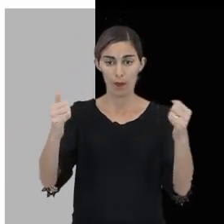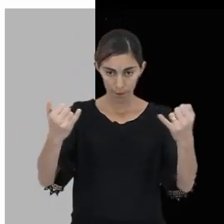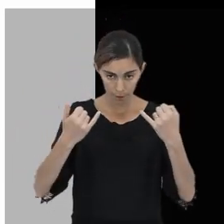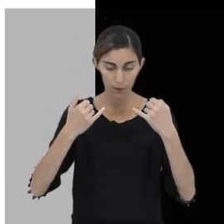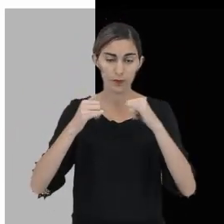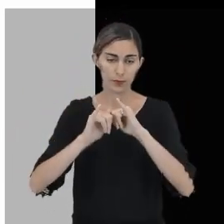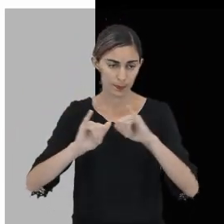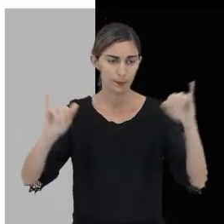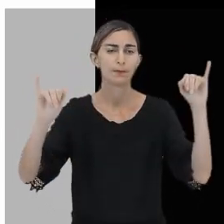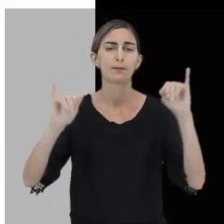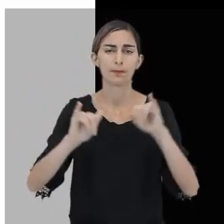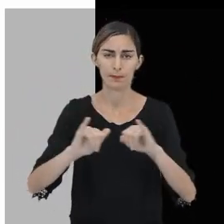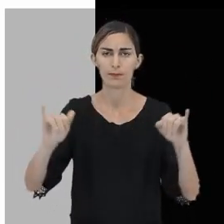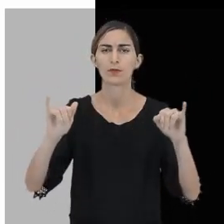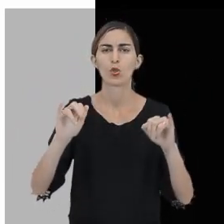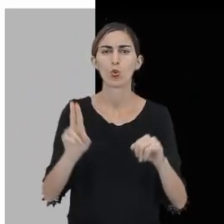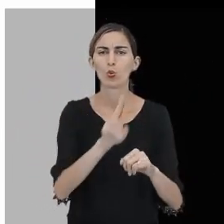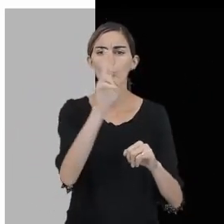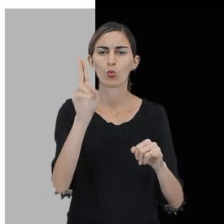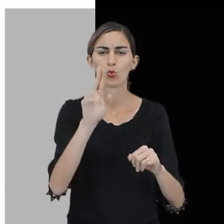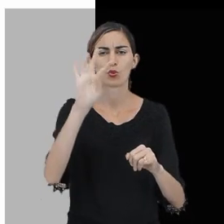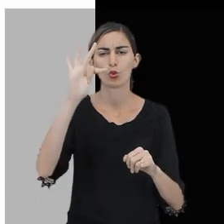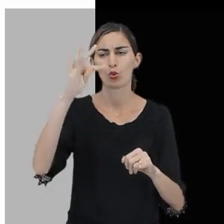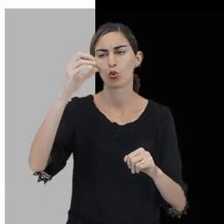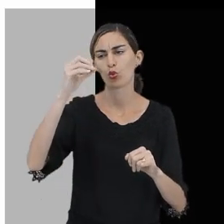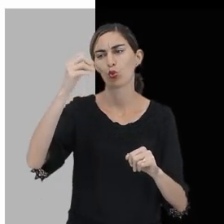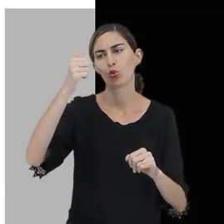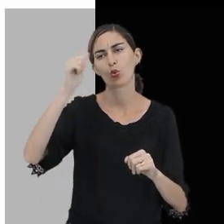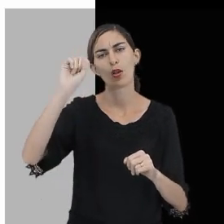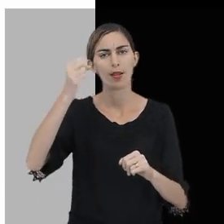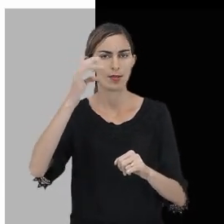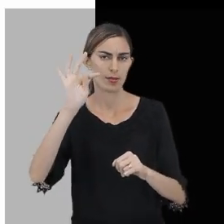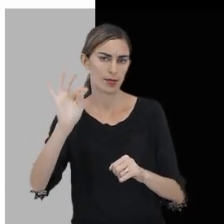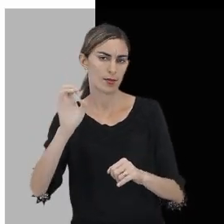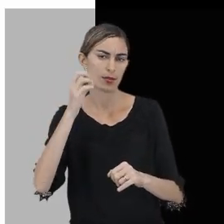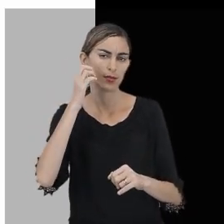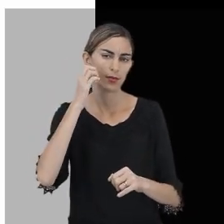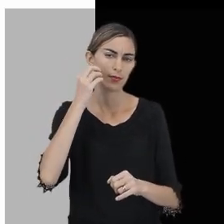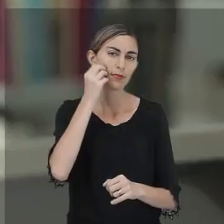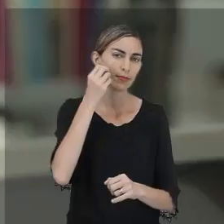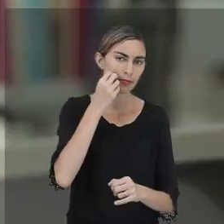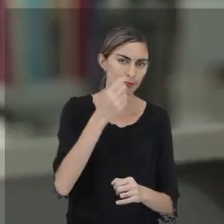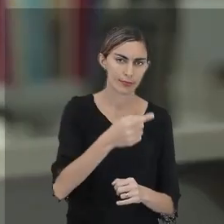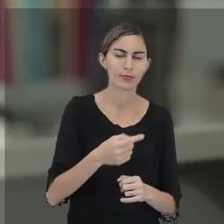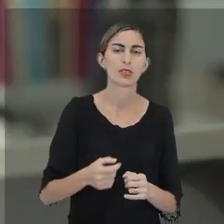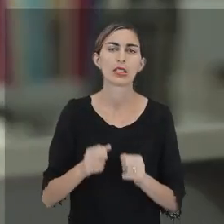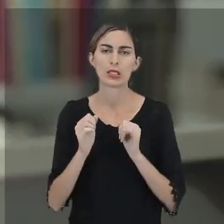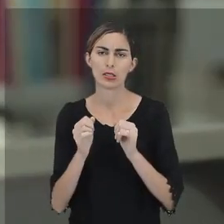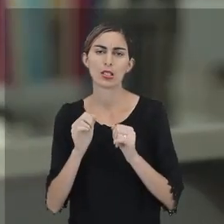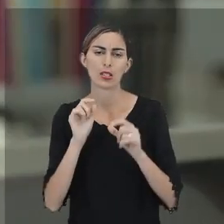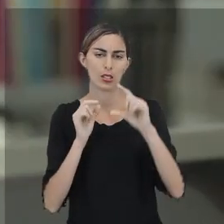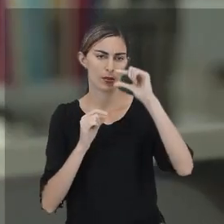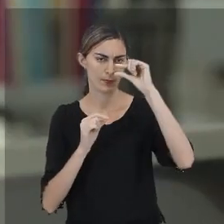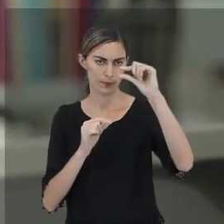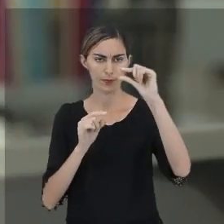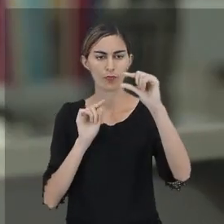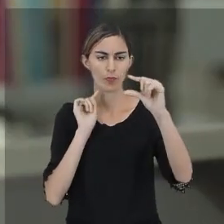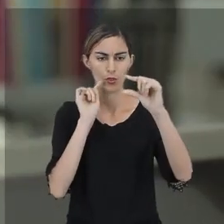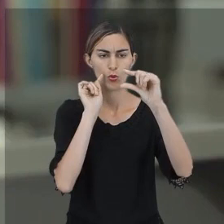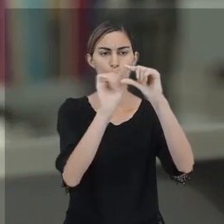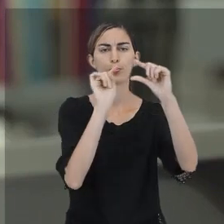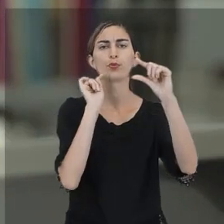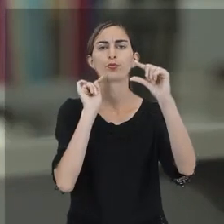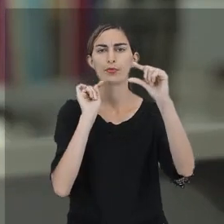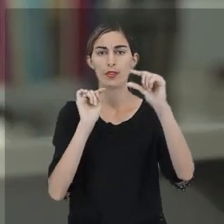fazendo uso dessa função aqui trouxe ponte make text então vamos supor que você tem um botão e no